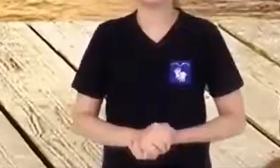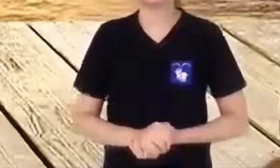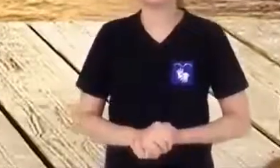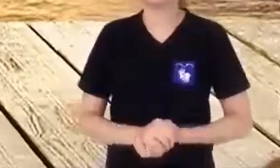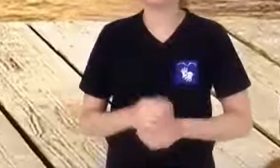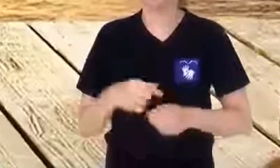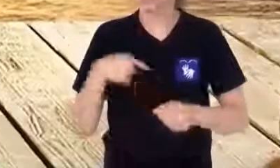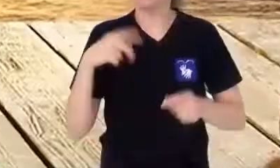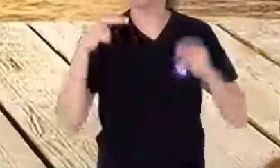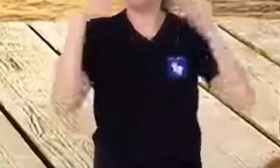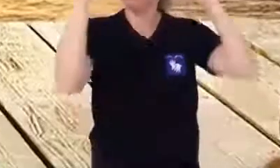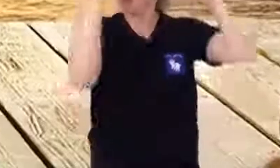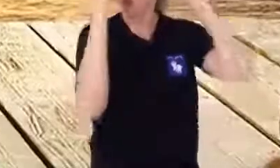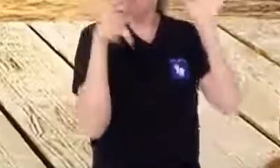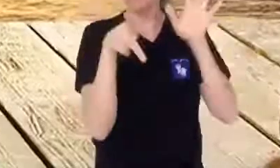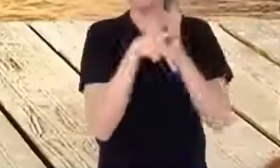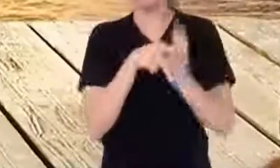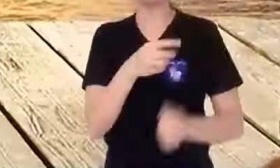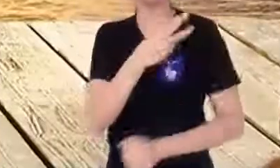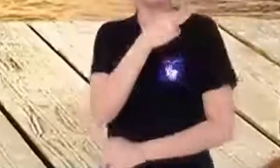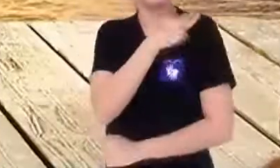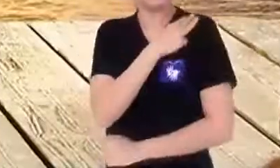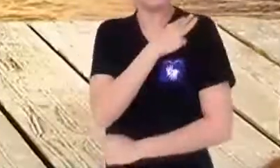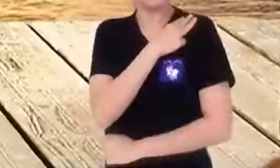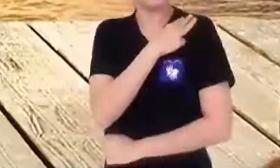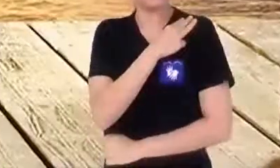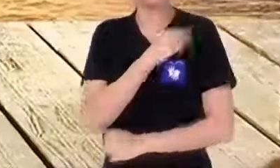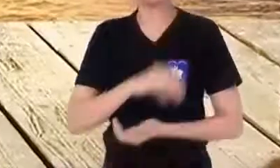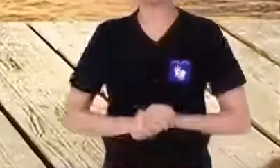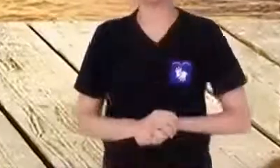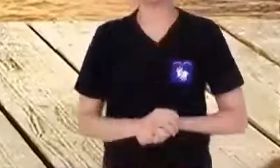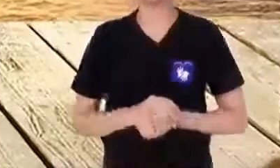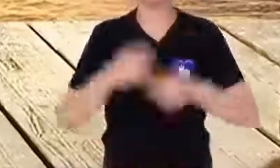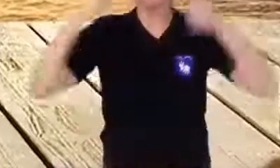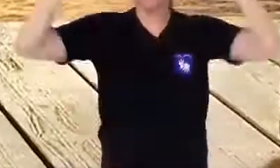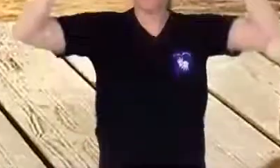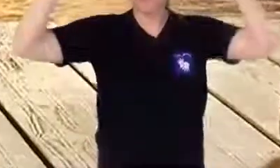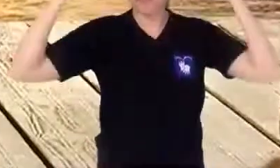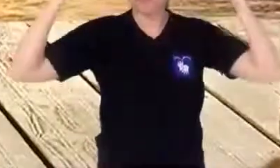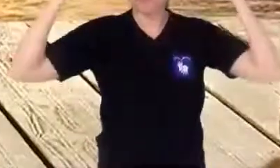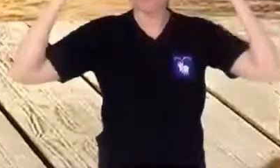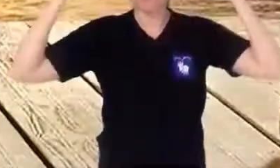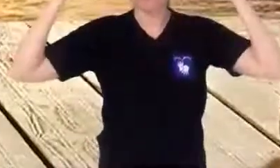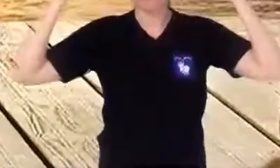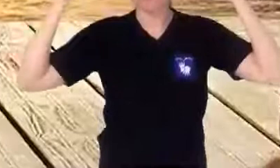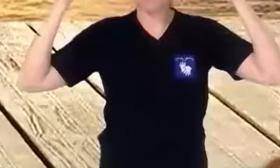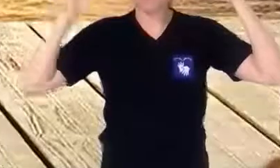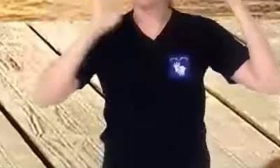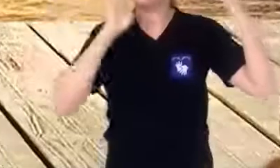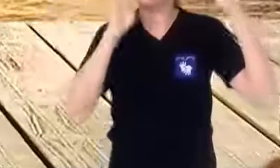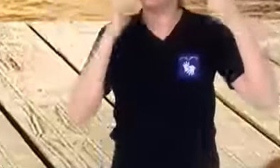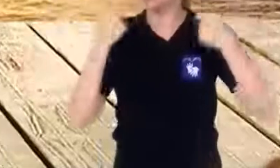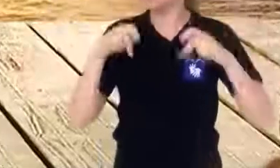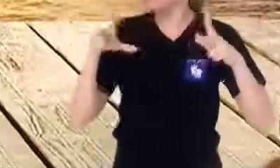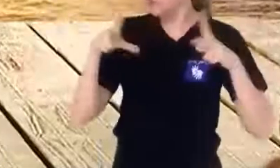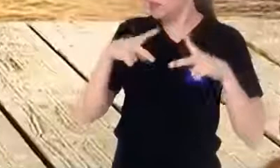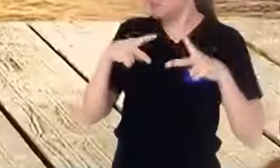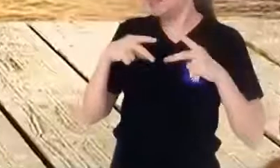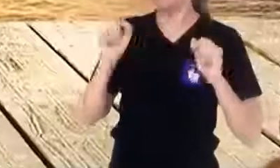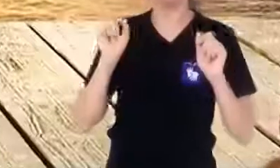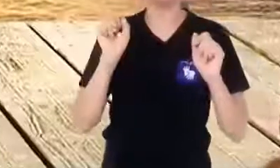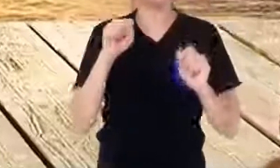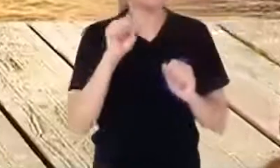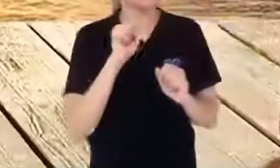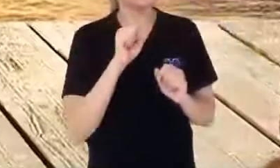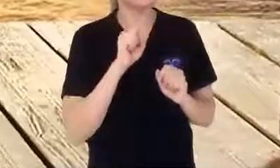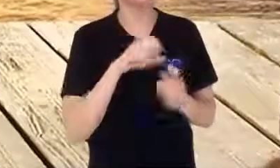capitão. Meu chapéu de capitão. Muito legal. Muito legal. Tem que merecer? Você tem que merecer. Agora você